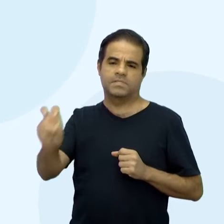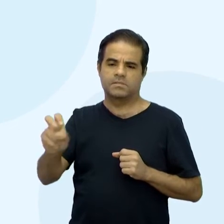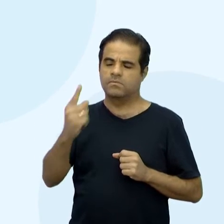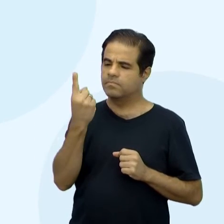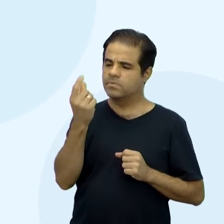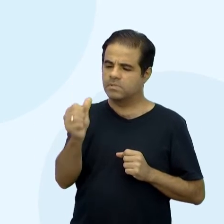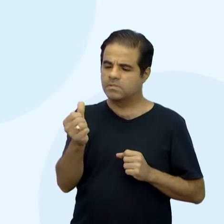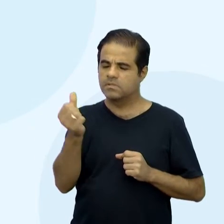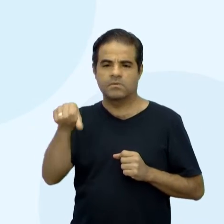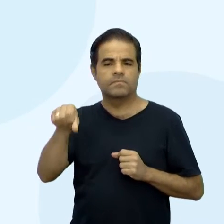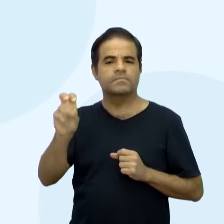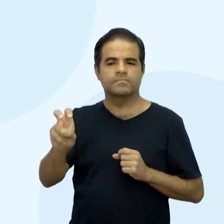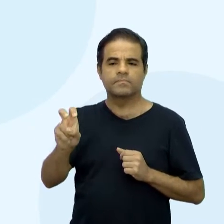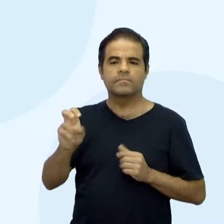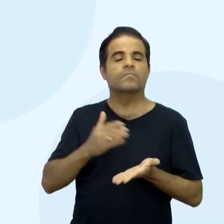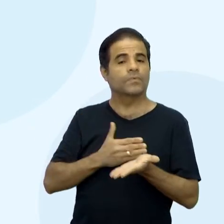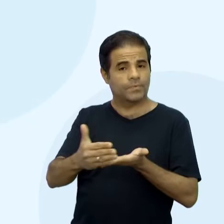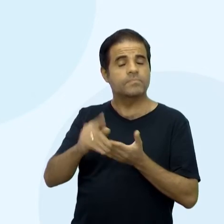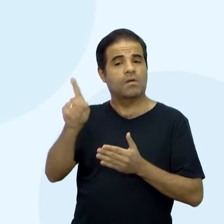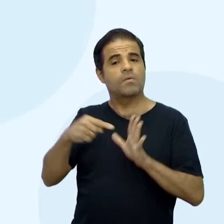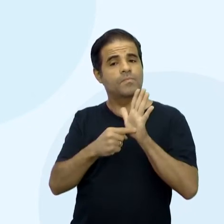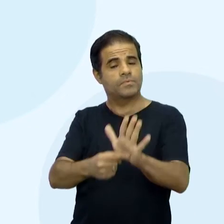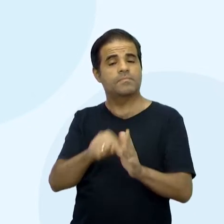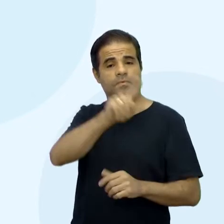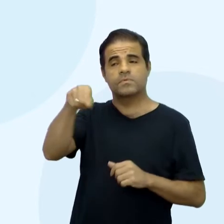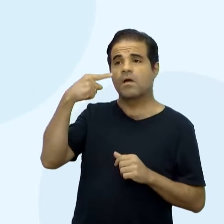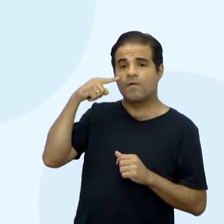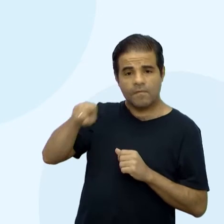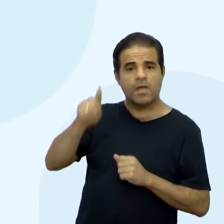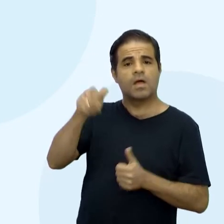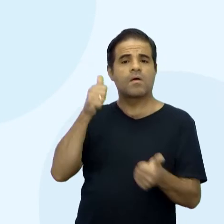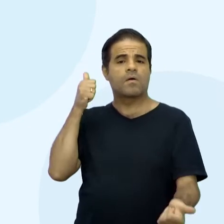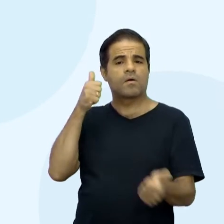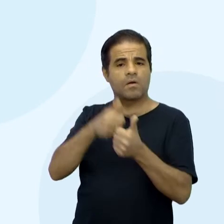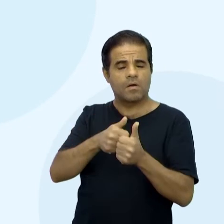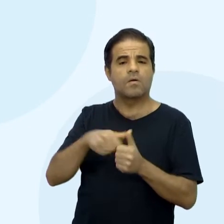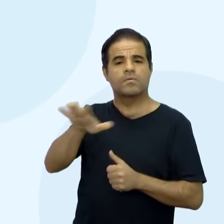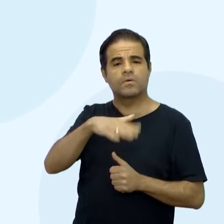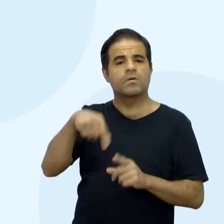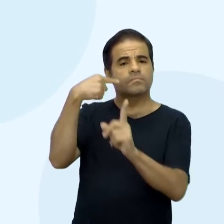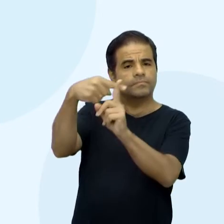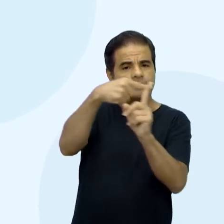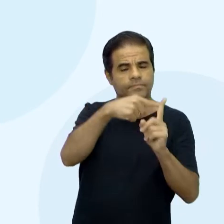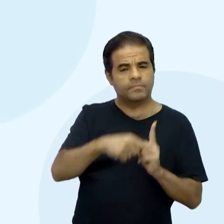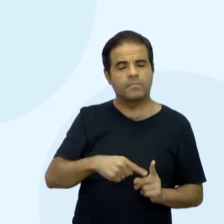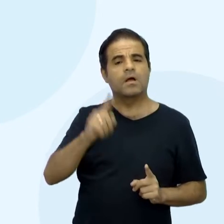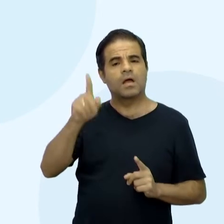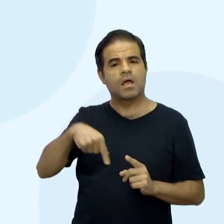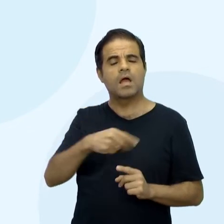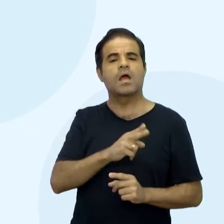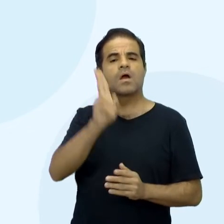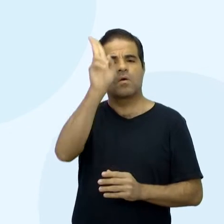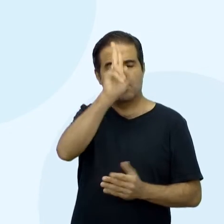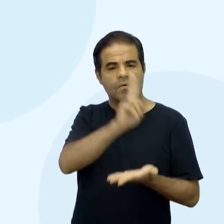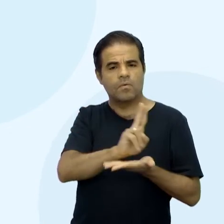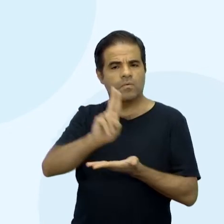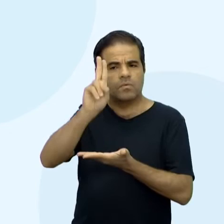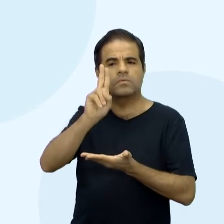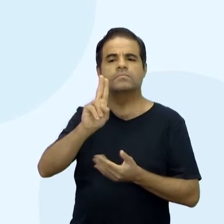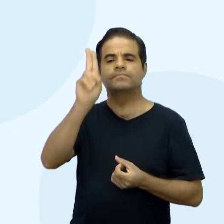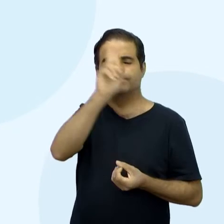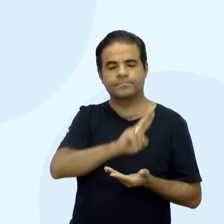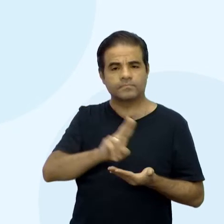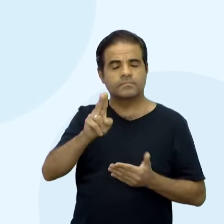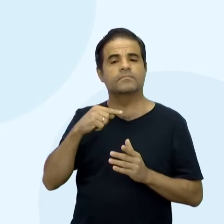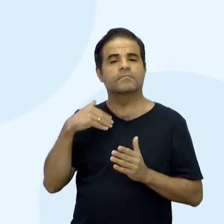1695, tá? E eu mostrei para vocês que ela fica próxima a bares, lojas e universidades, e